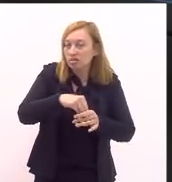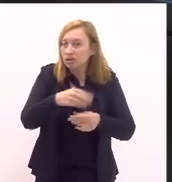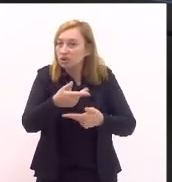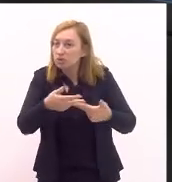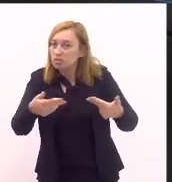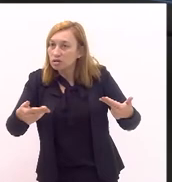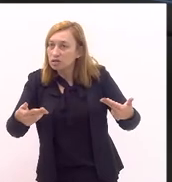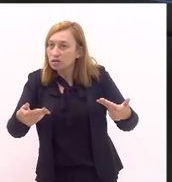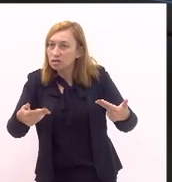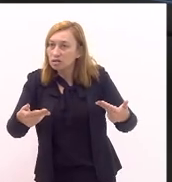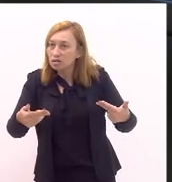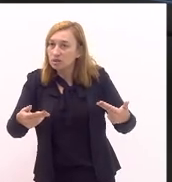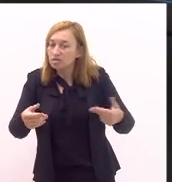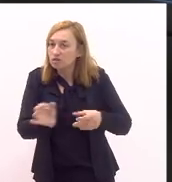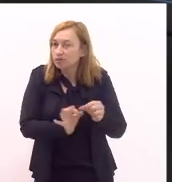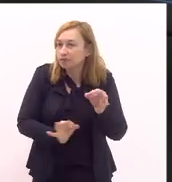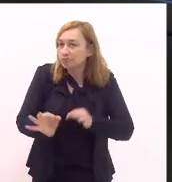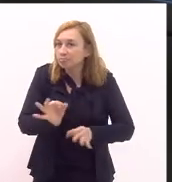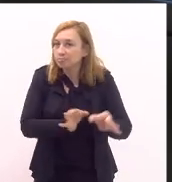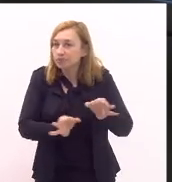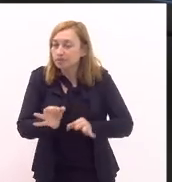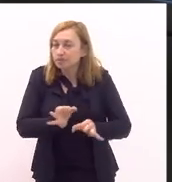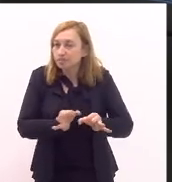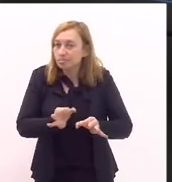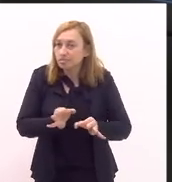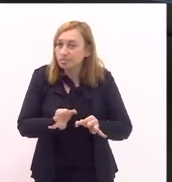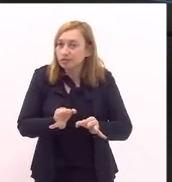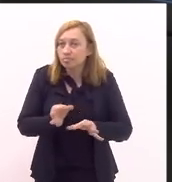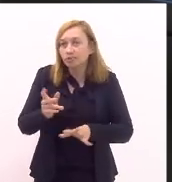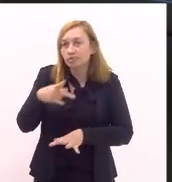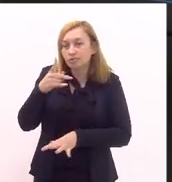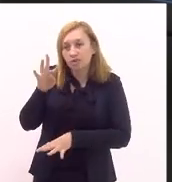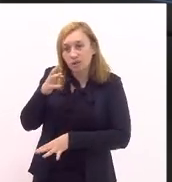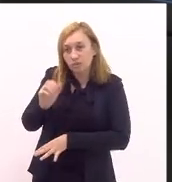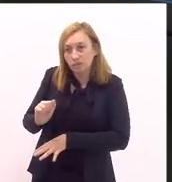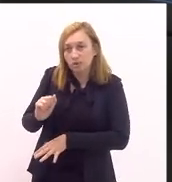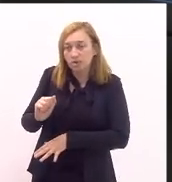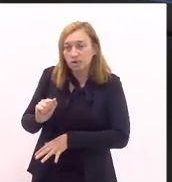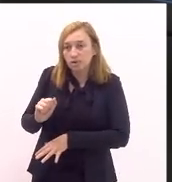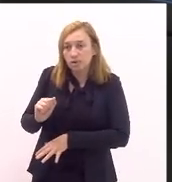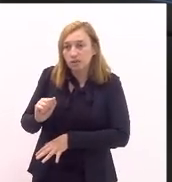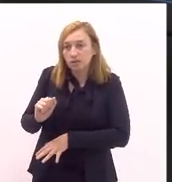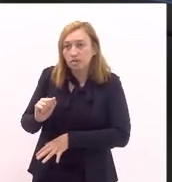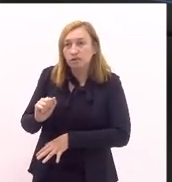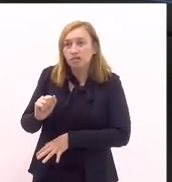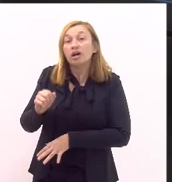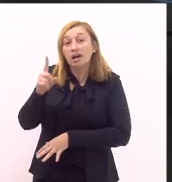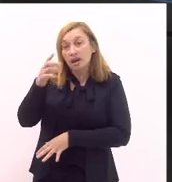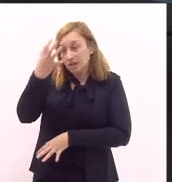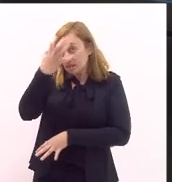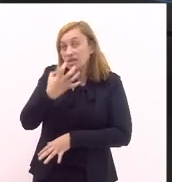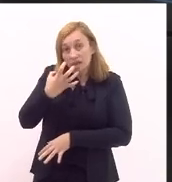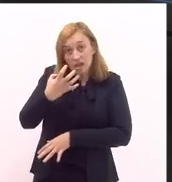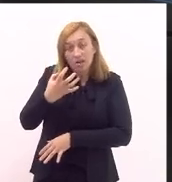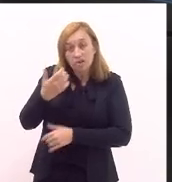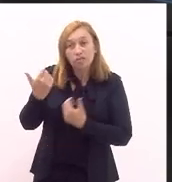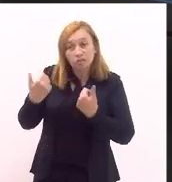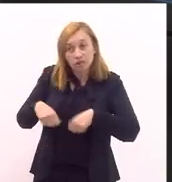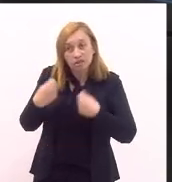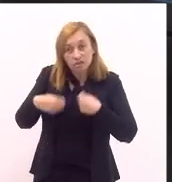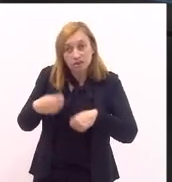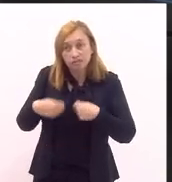coisa de está organizado como diz Loroza o bagulho é sério nós